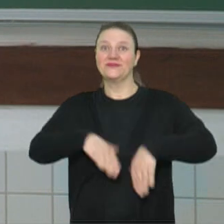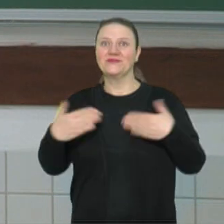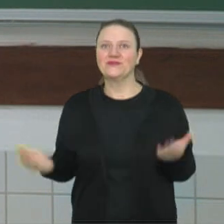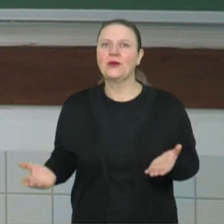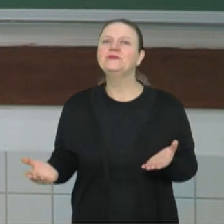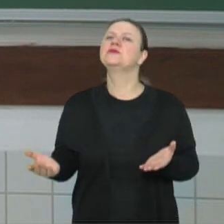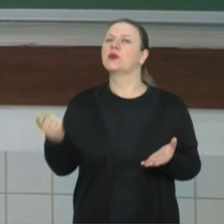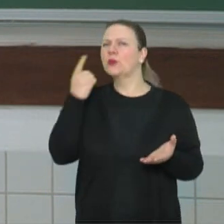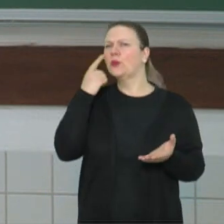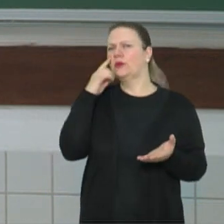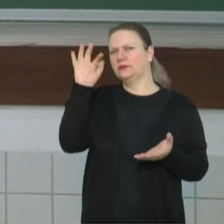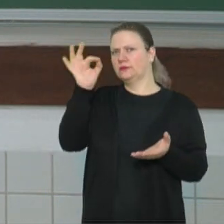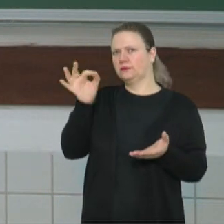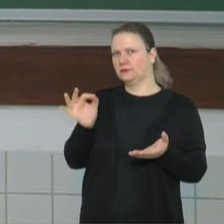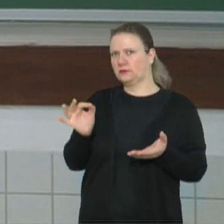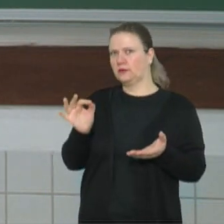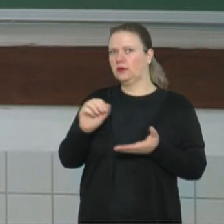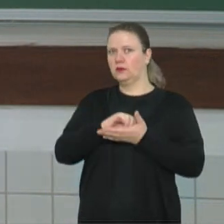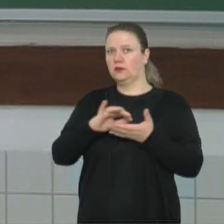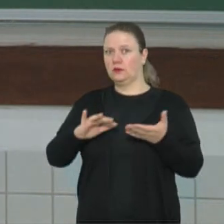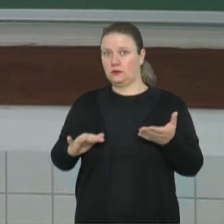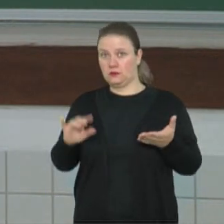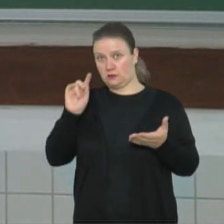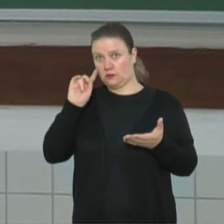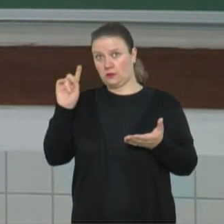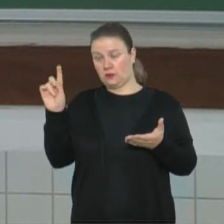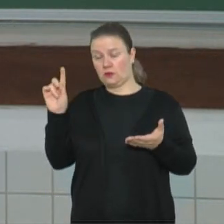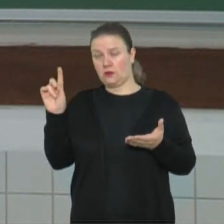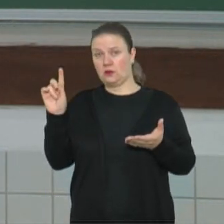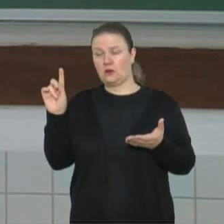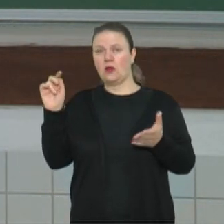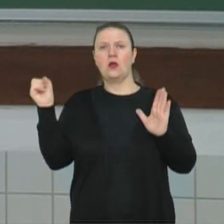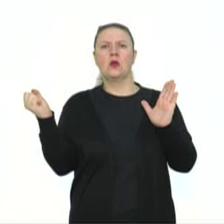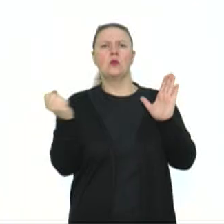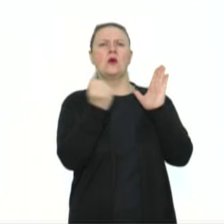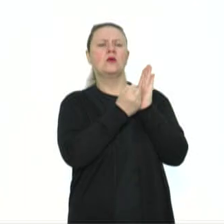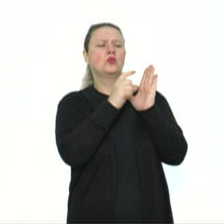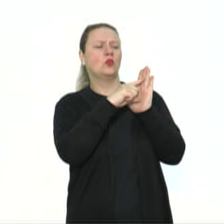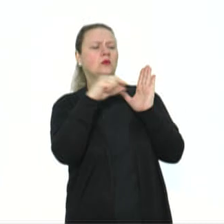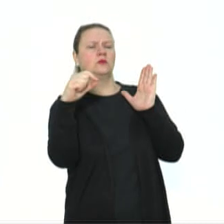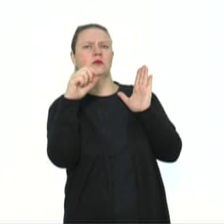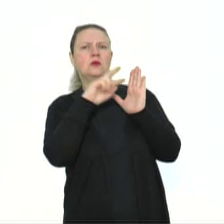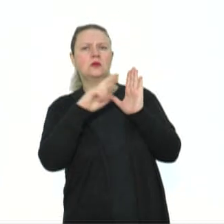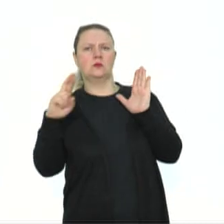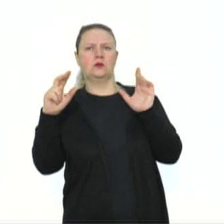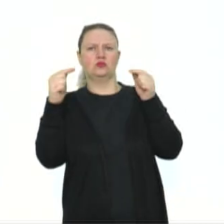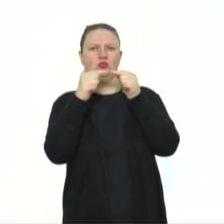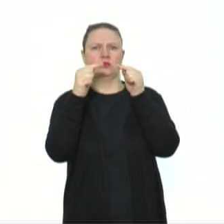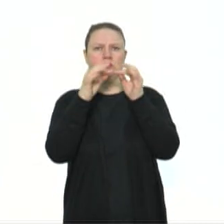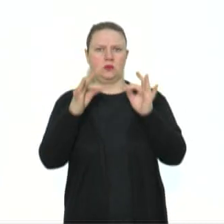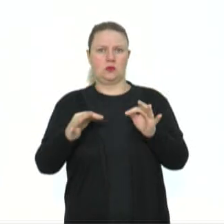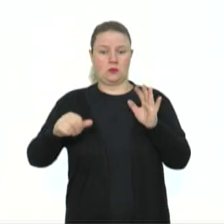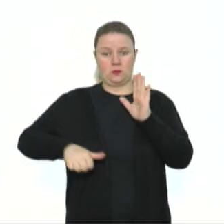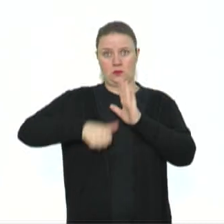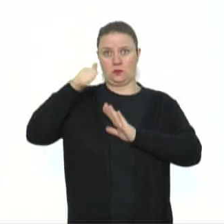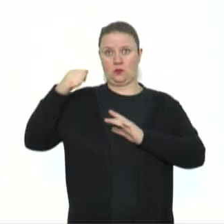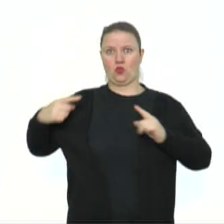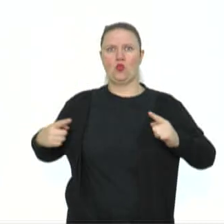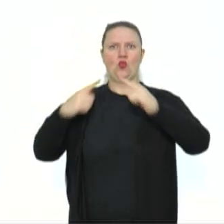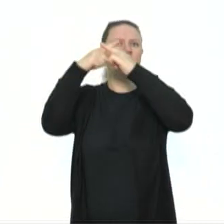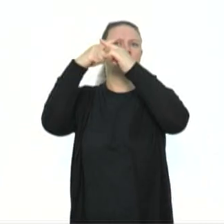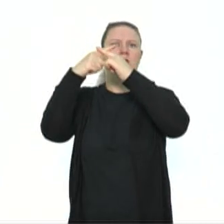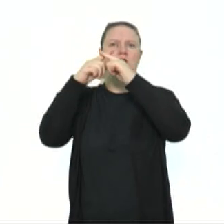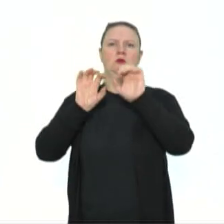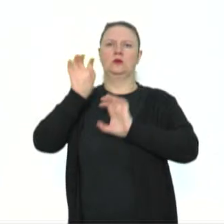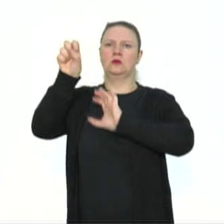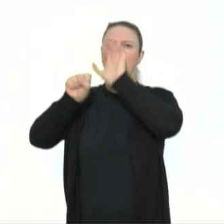Voltando então, pessoal, com a correção da atividade que tinha ficado aqui para vocês, que era para marcar o quê? Quando foi realizada a primeira competição de escalada esportiva?